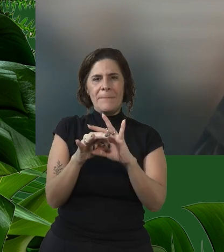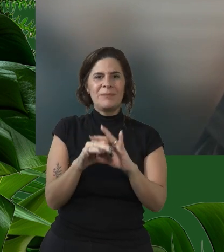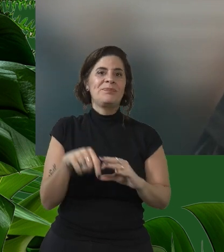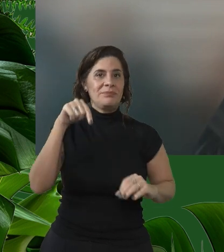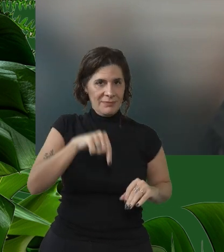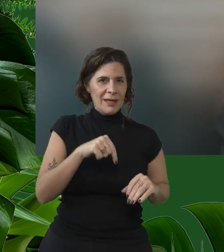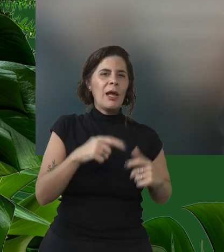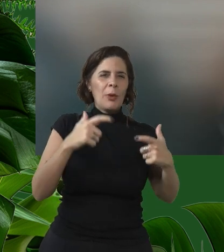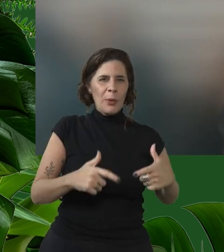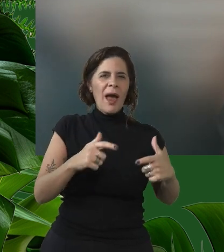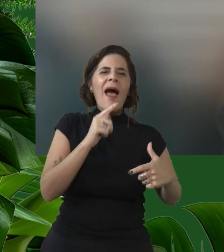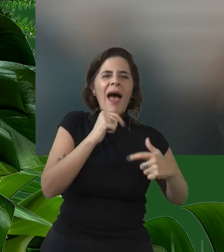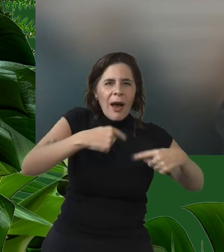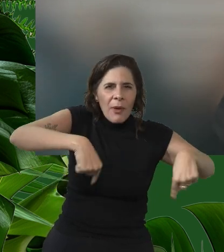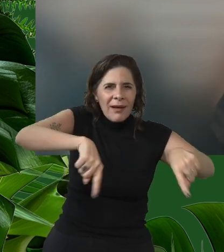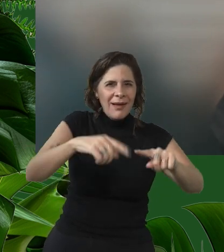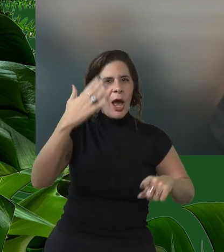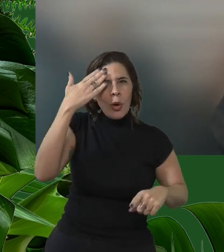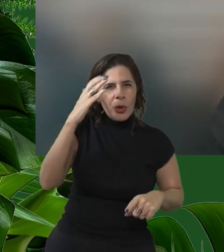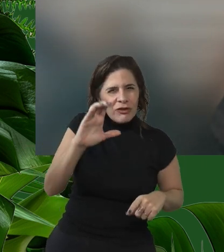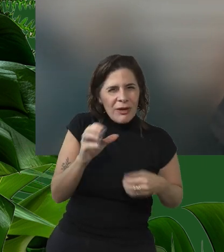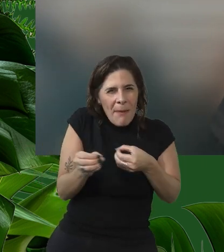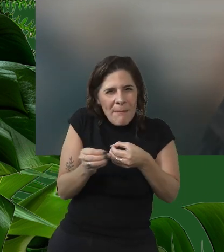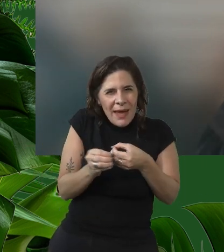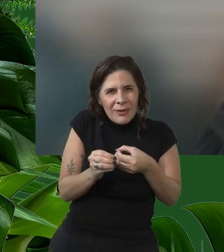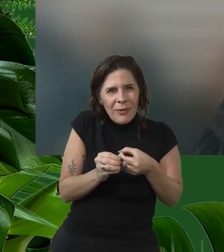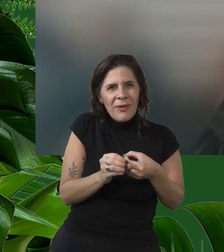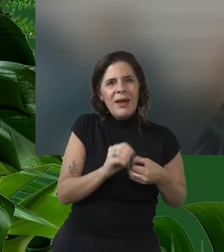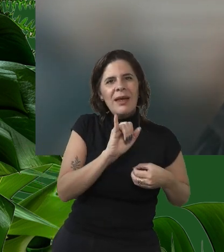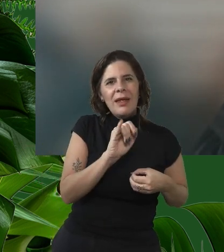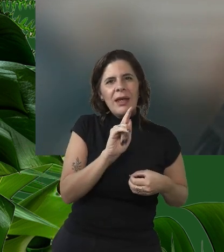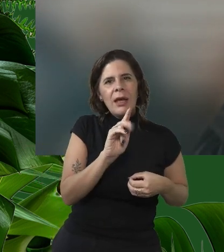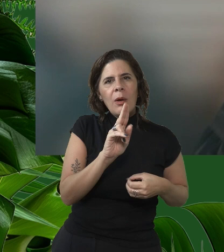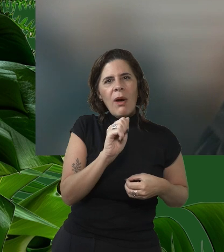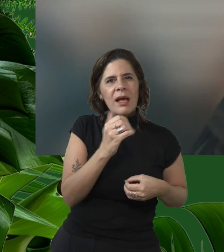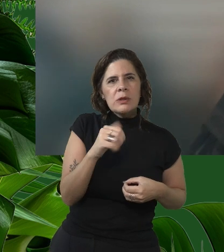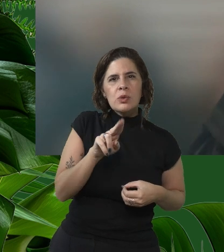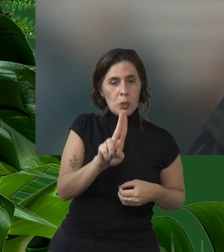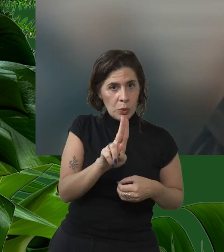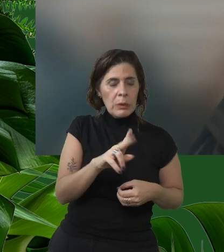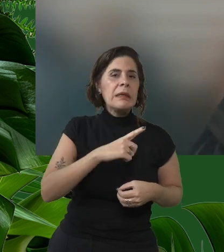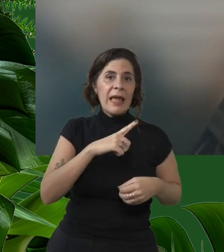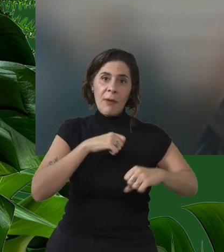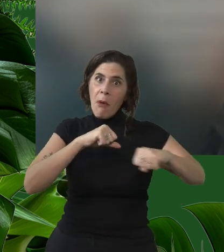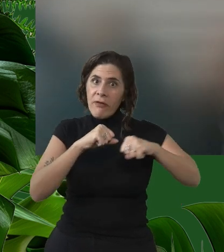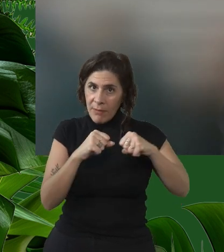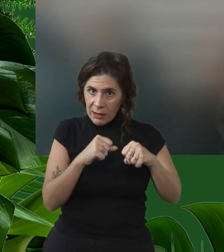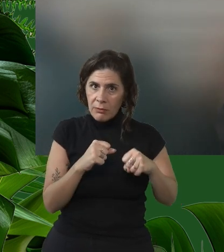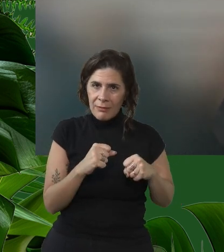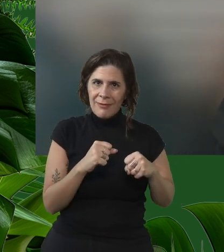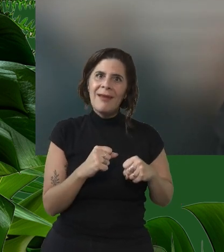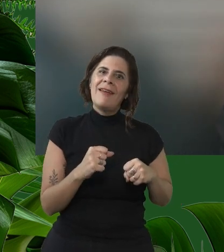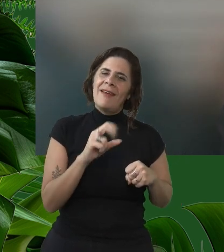Alto Iguaçu, região metropolitana de Curitiba. A gente analisou por meio do movimento Viva Água, junto com alguns parceiros, como que alguns rios do